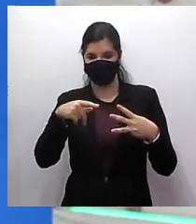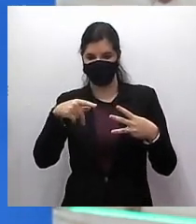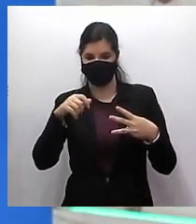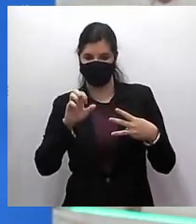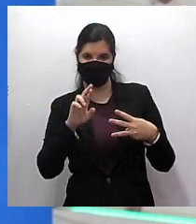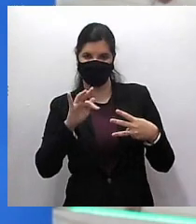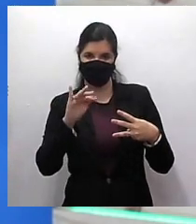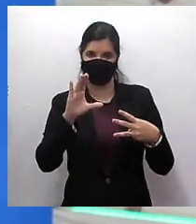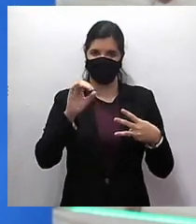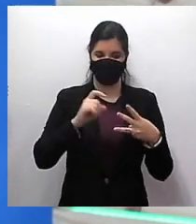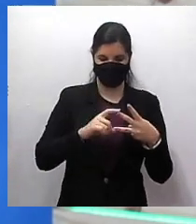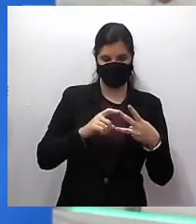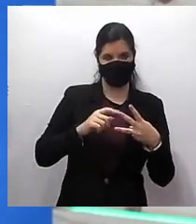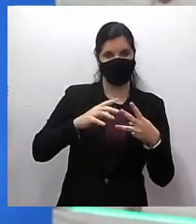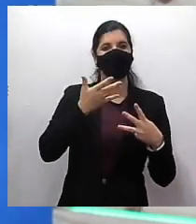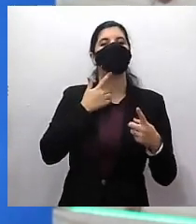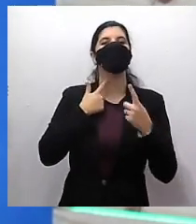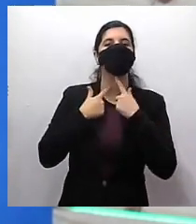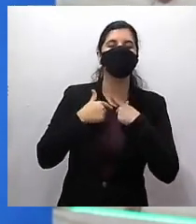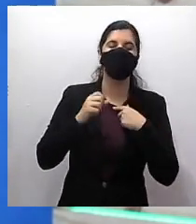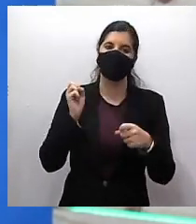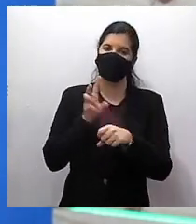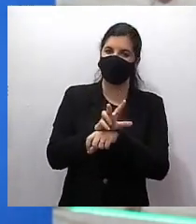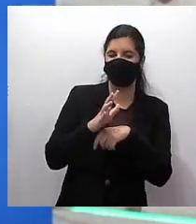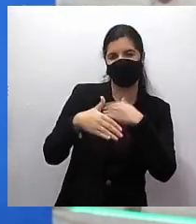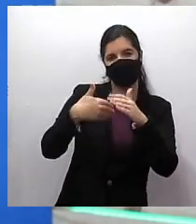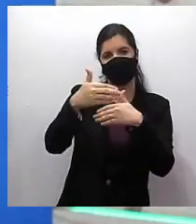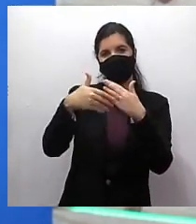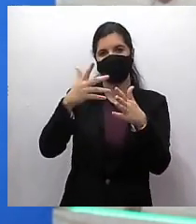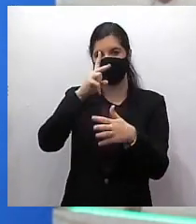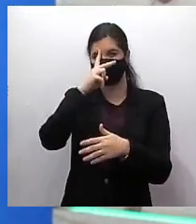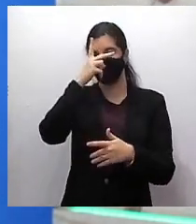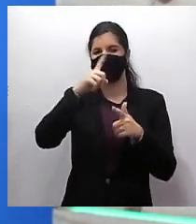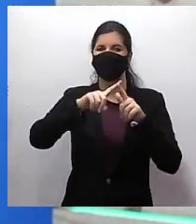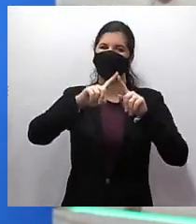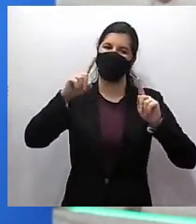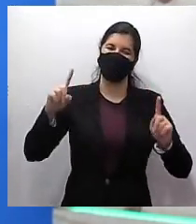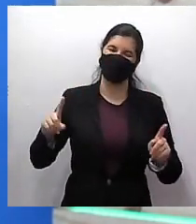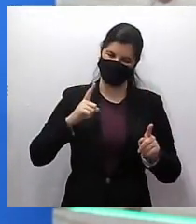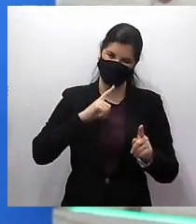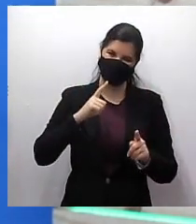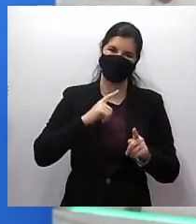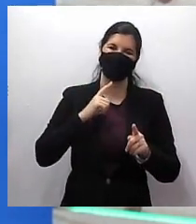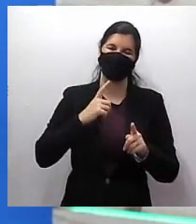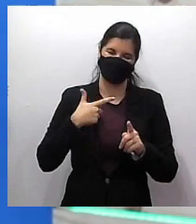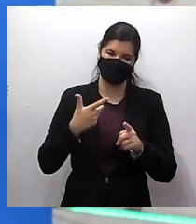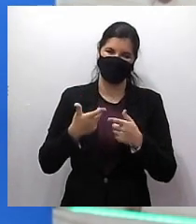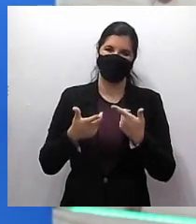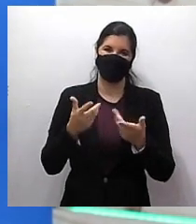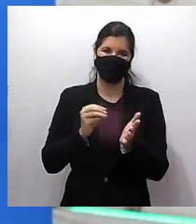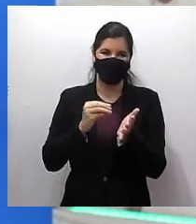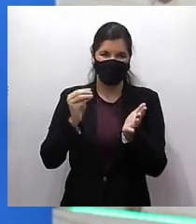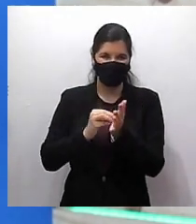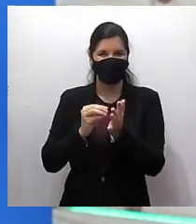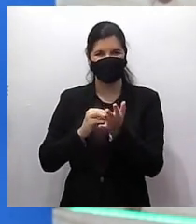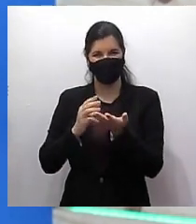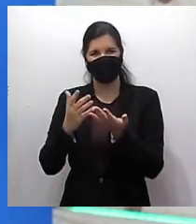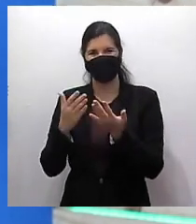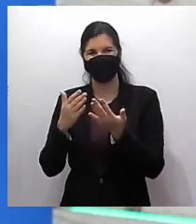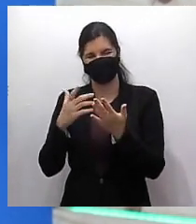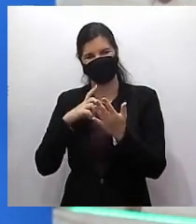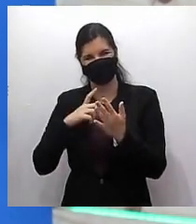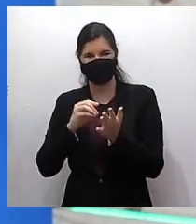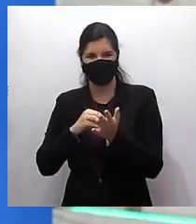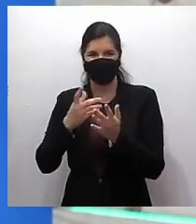atuação, né, internacional mais forte, mas carregam ainda o retrato da periferia junto com ele, que